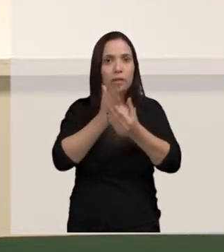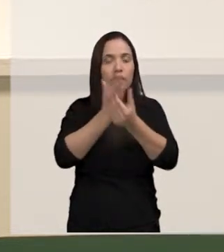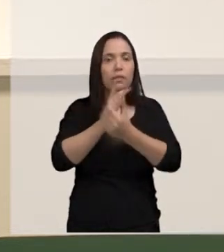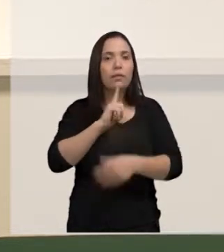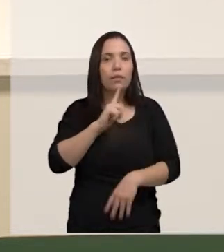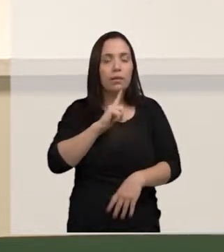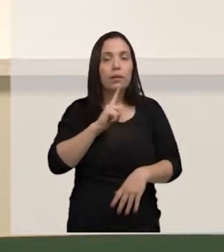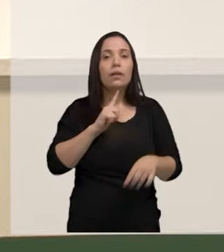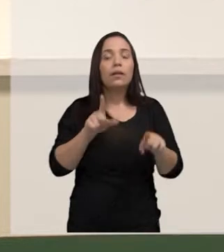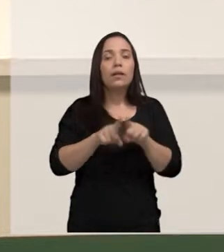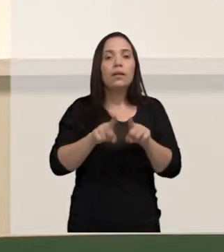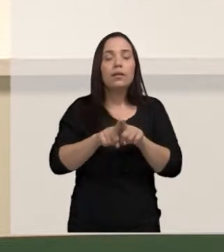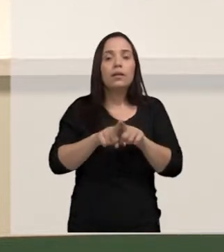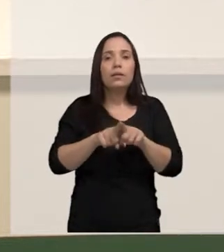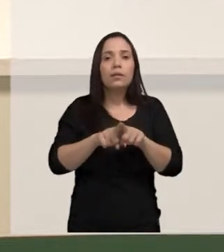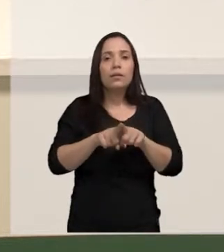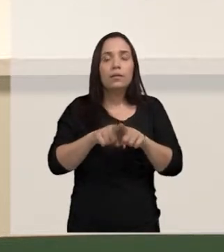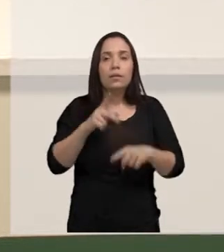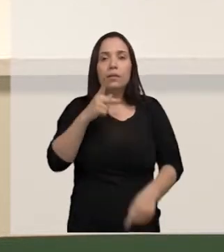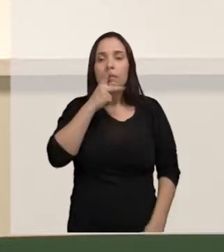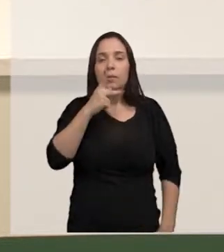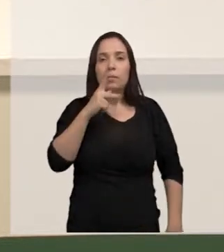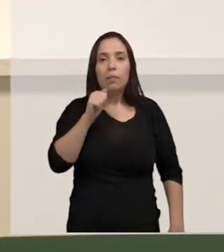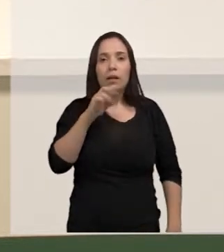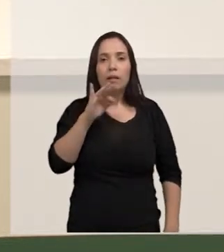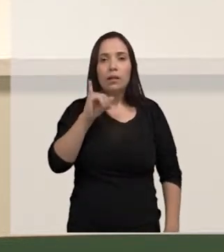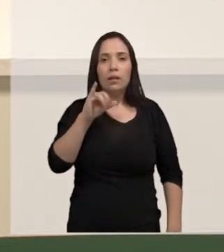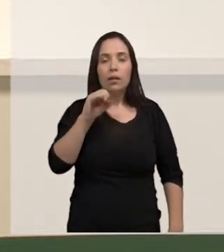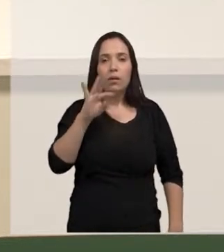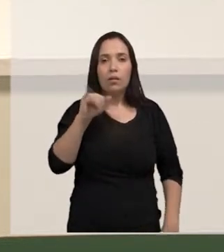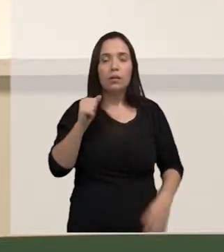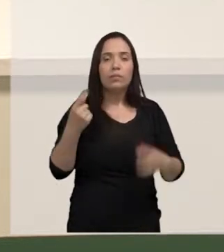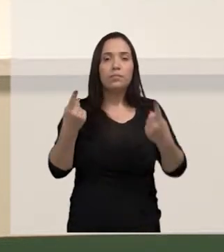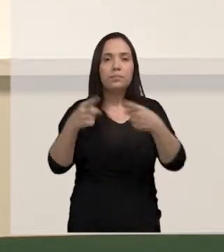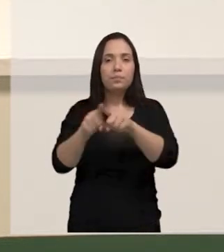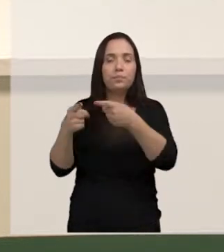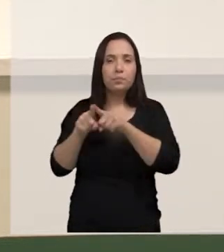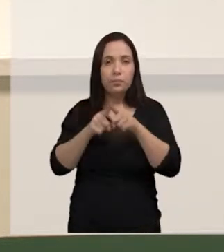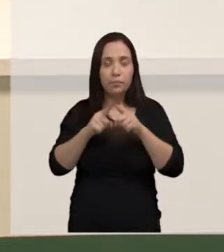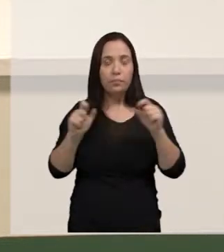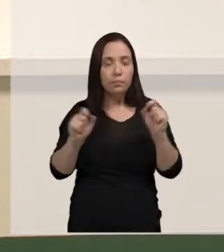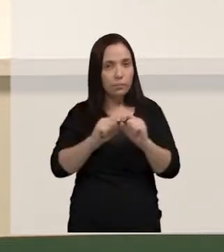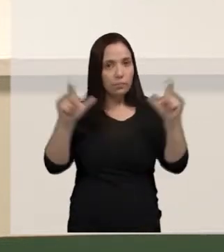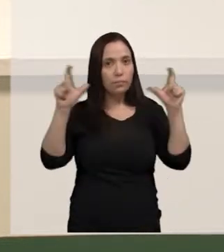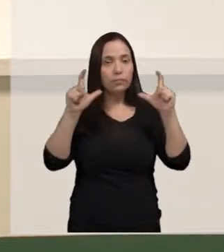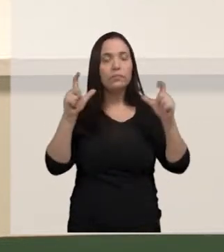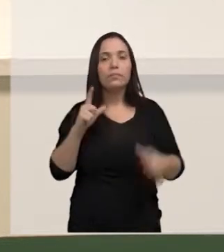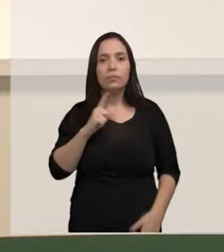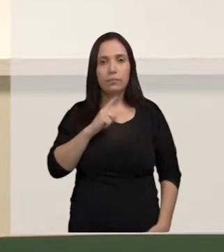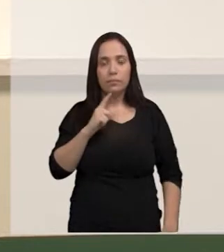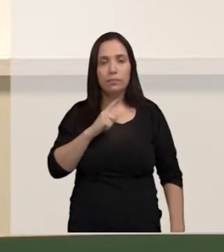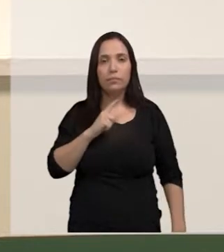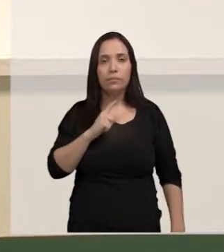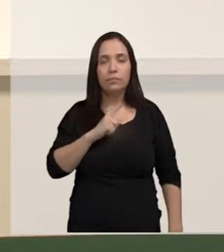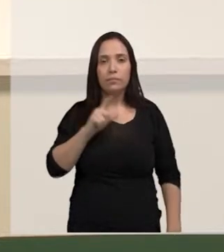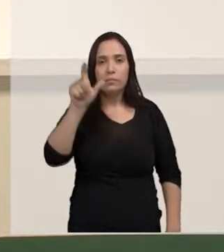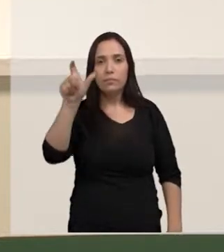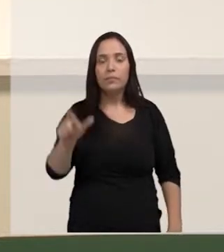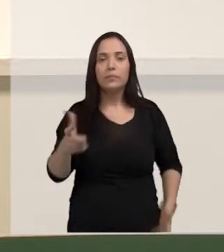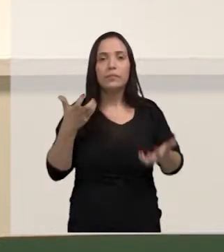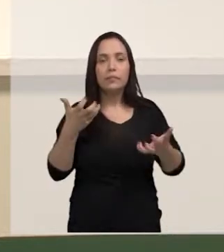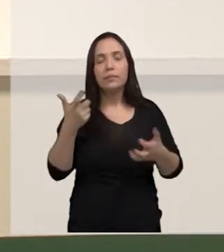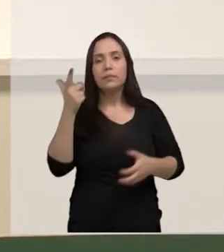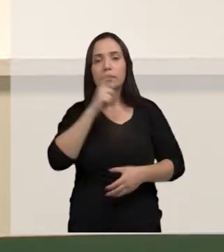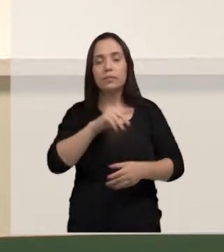Júnior Mano é o candidato que se elegeu do Patriota naquela coligação de pequenos partidos. É a surpresa, a vontade de um homem de querer ser